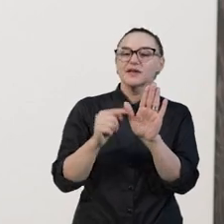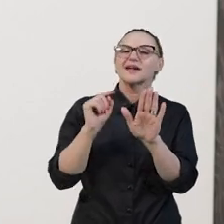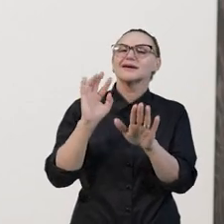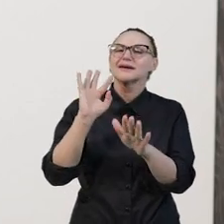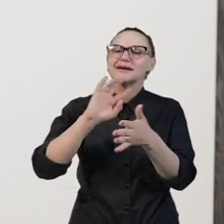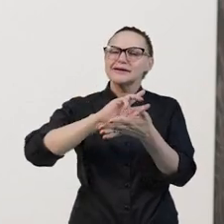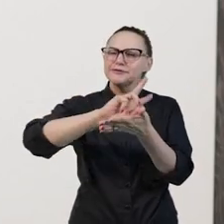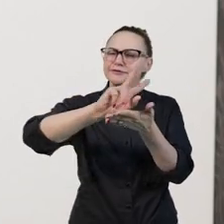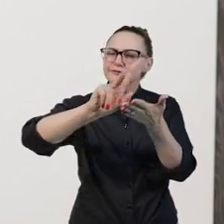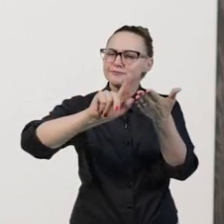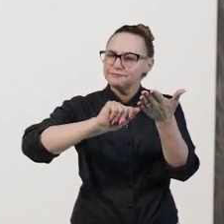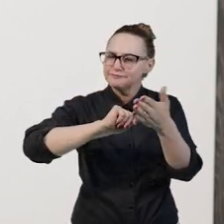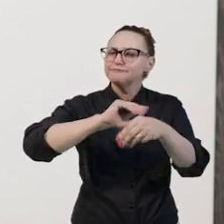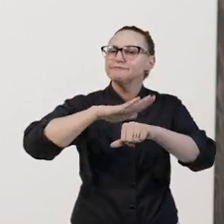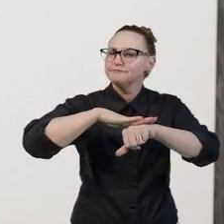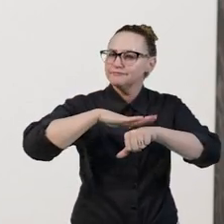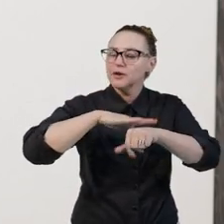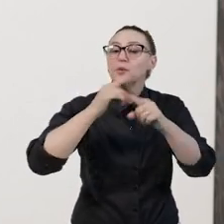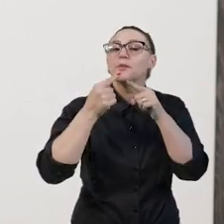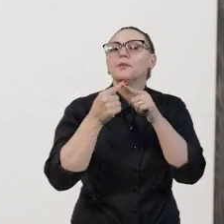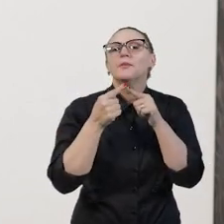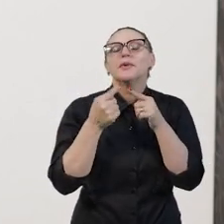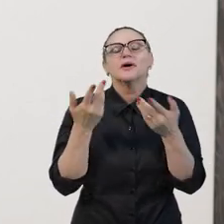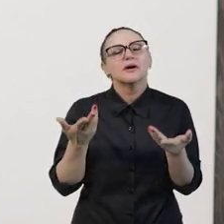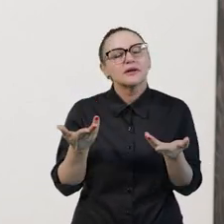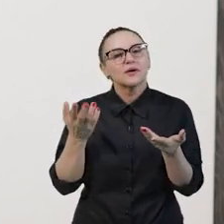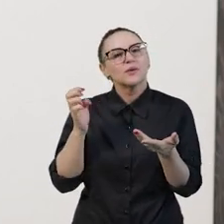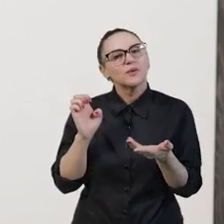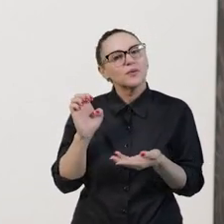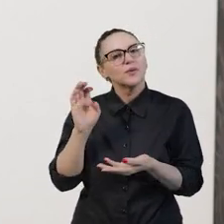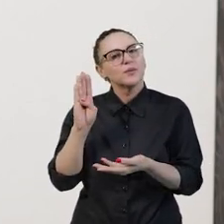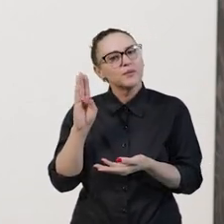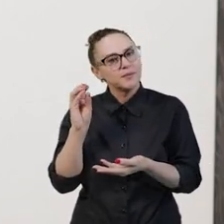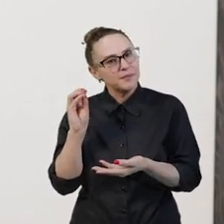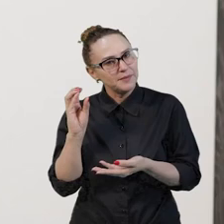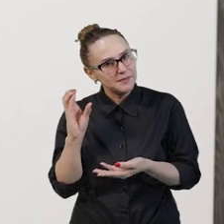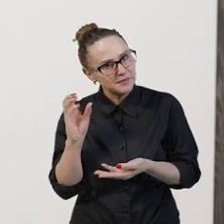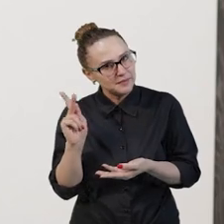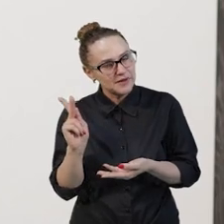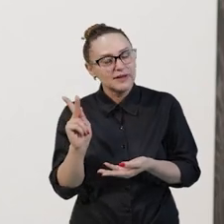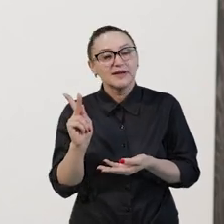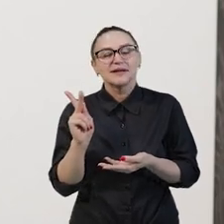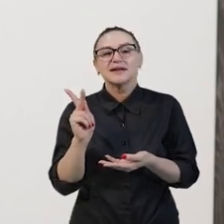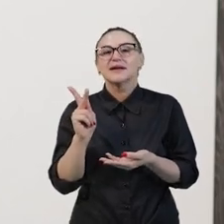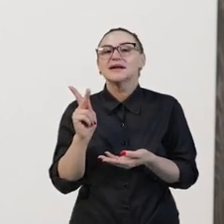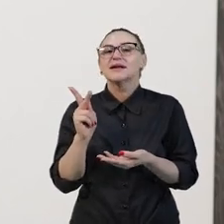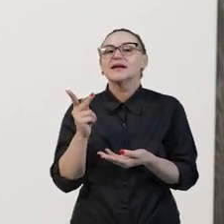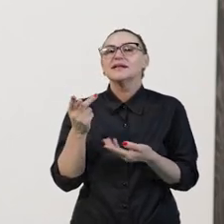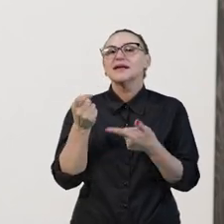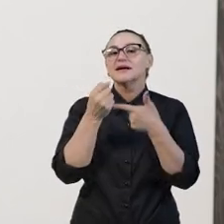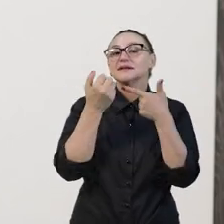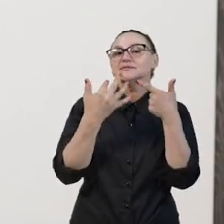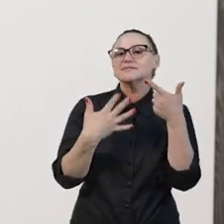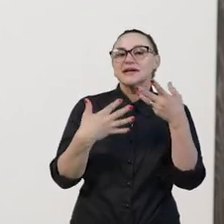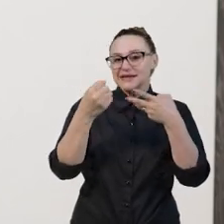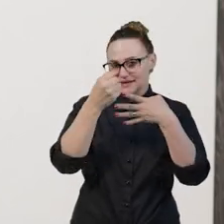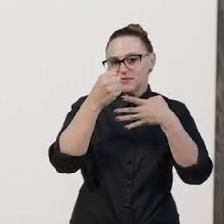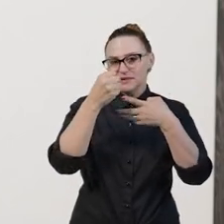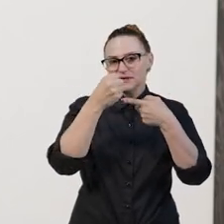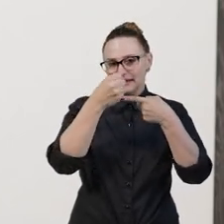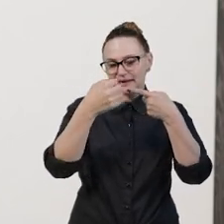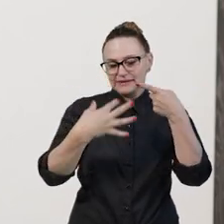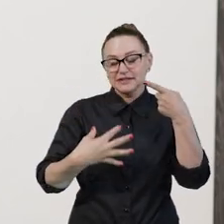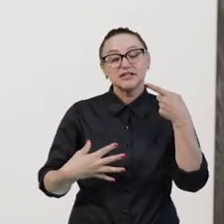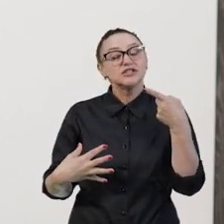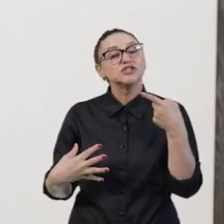momentos da nossa disciplina porque porque o e-book ele se caracteriza como síntese e ele se